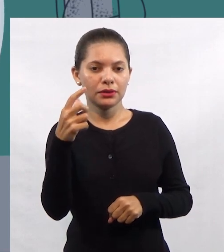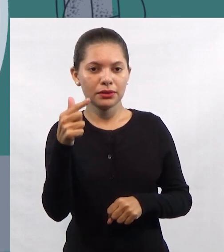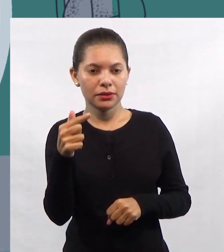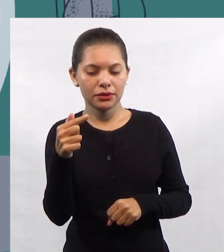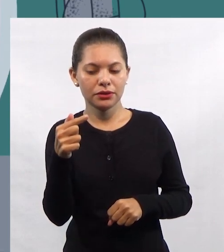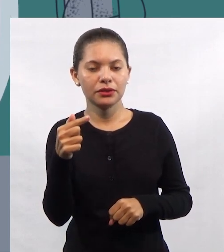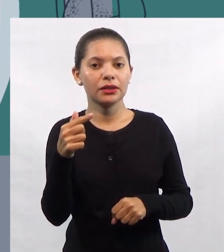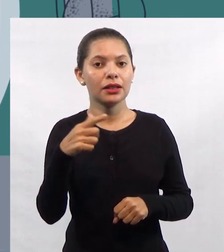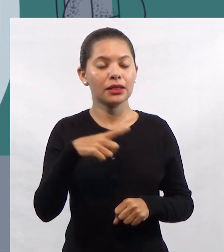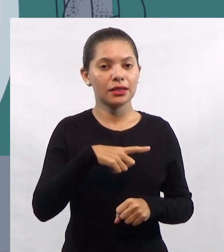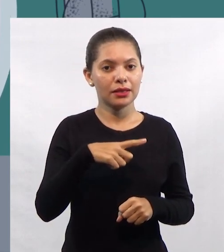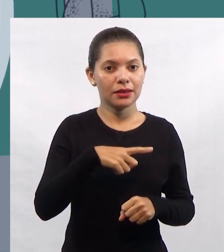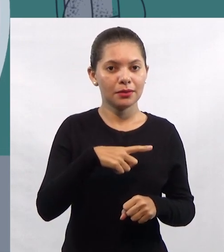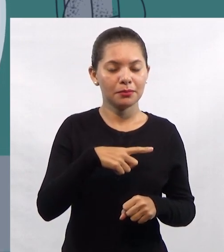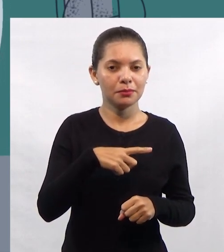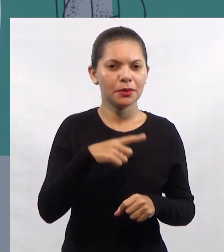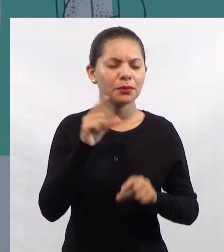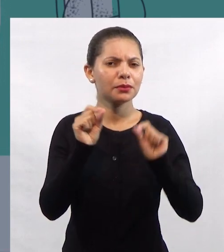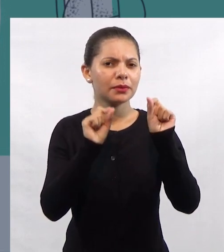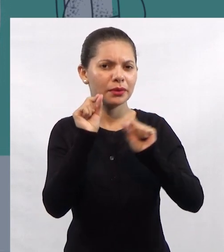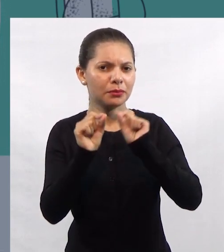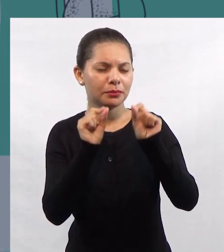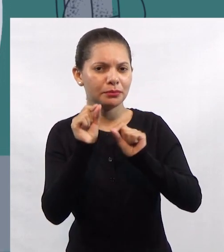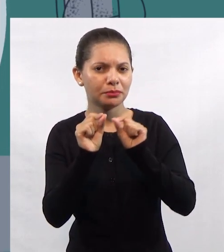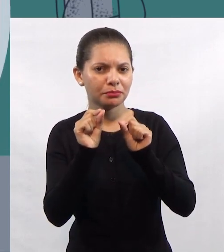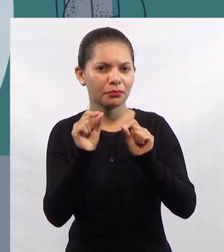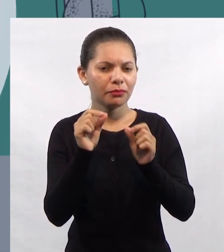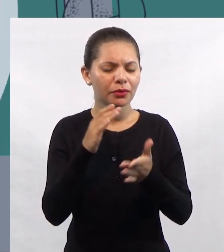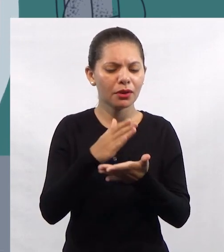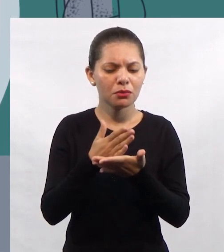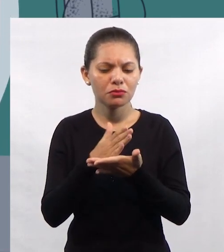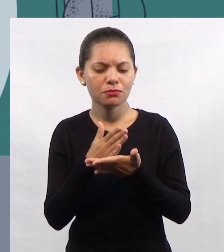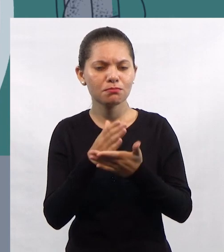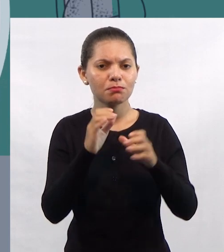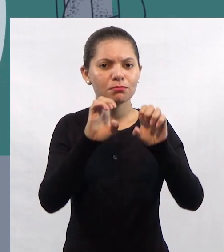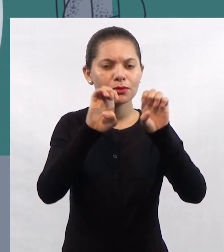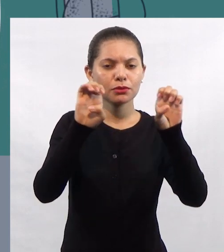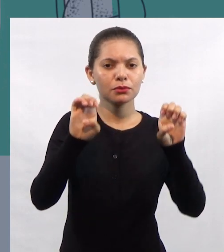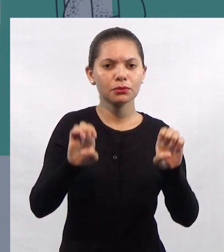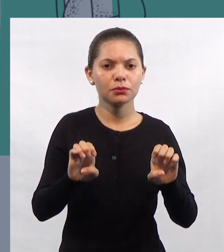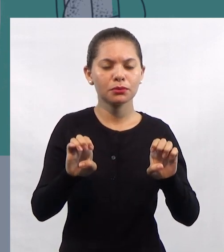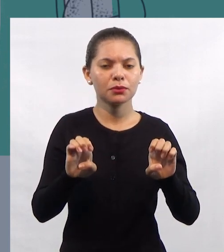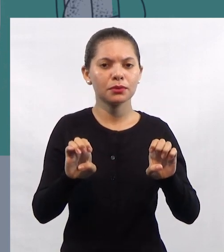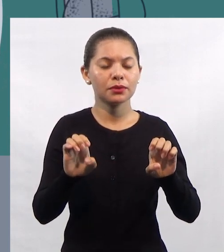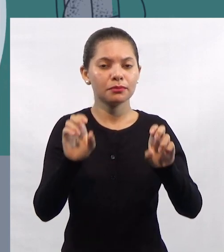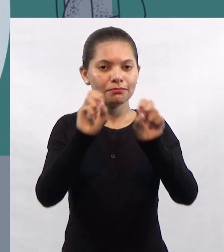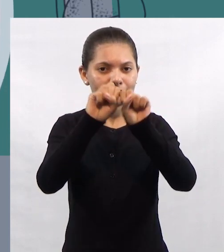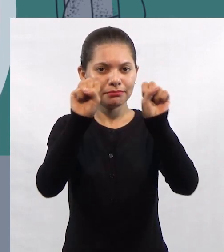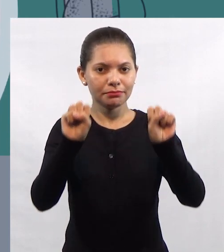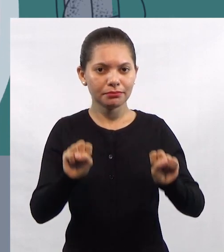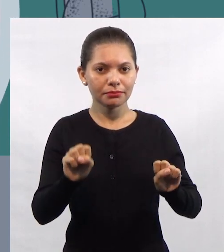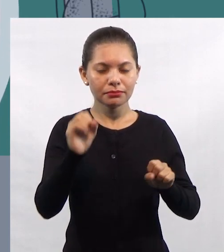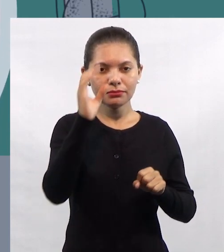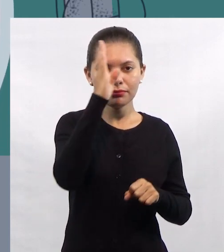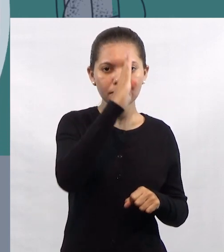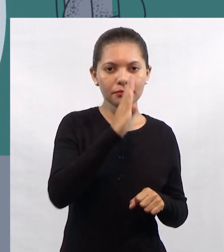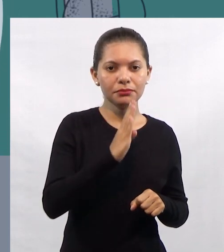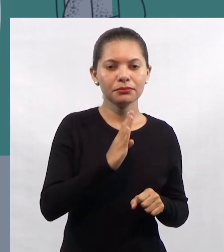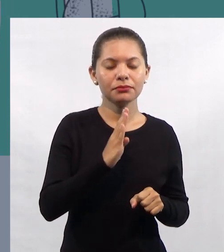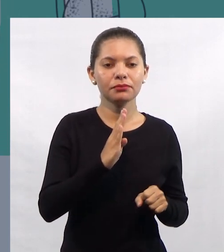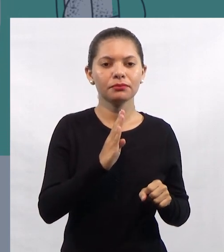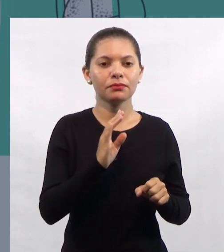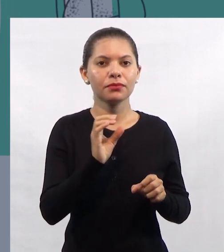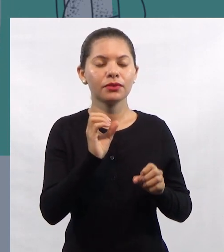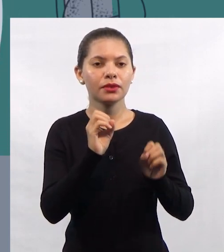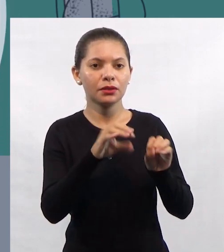1947. E, além disso, a gente teve também o quê? A gente teve algumas outras estruturas que foram o Sistema